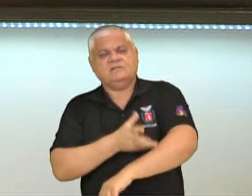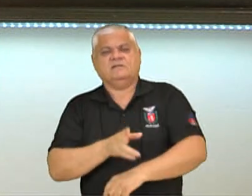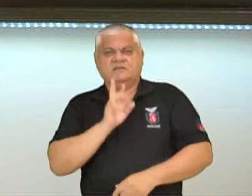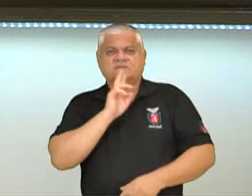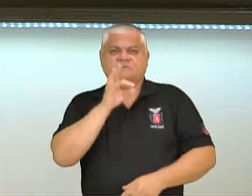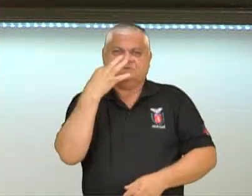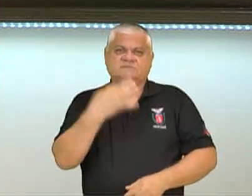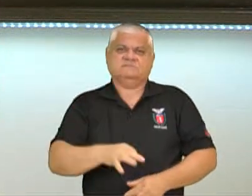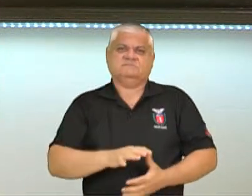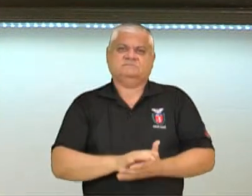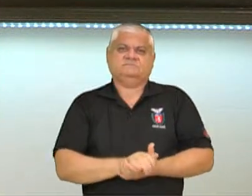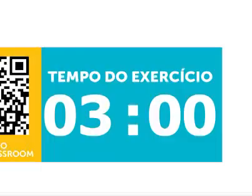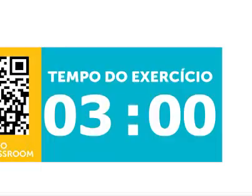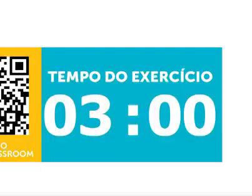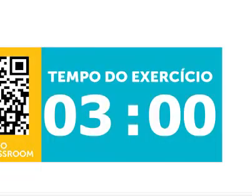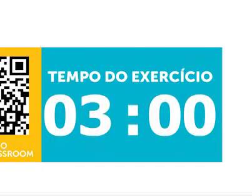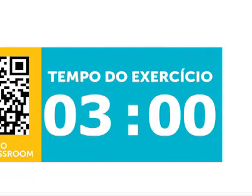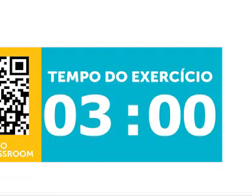resposta dessa atividade.